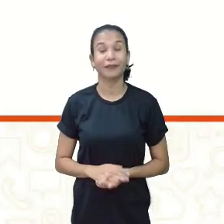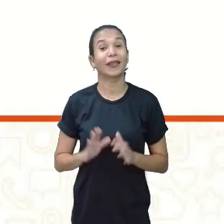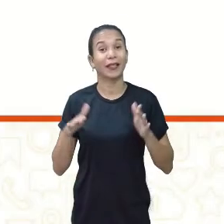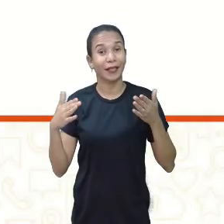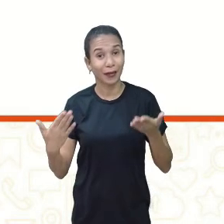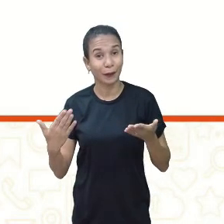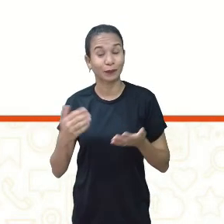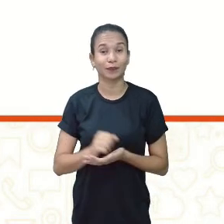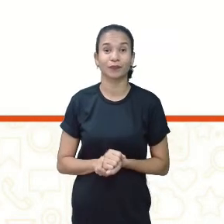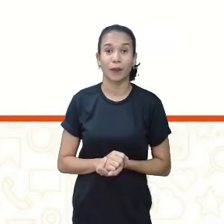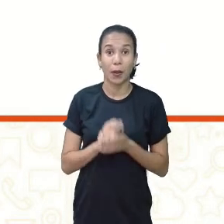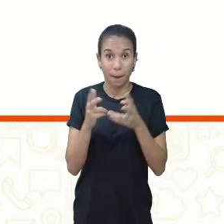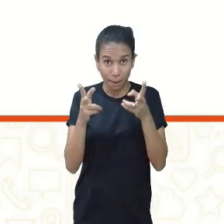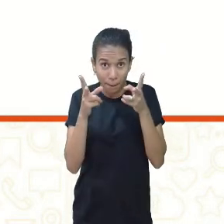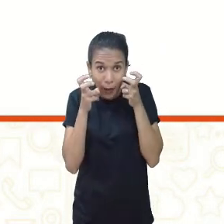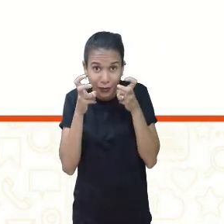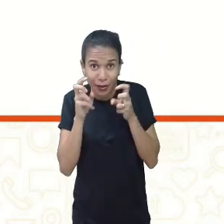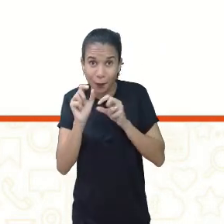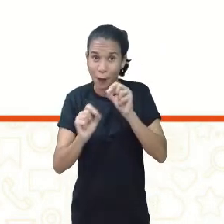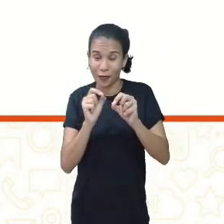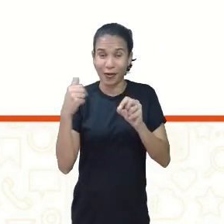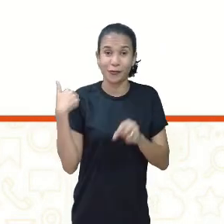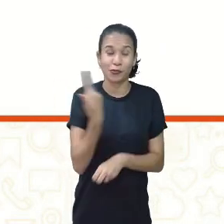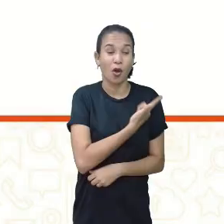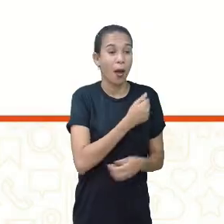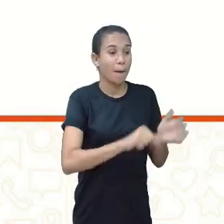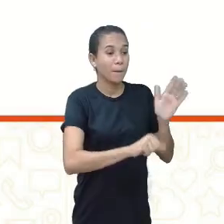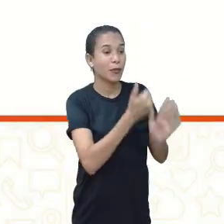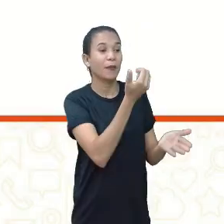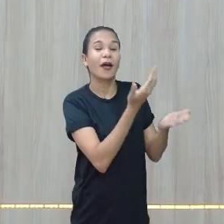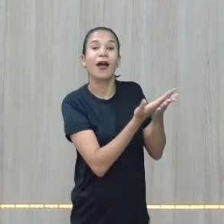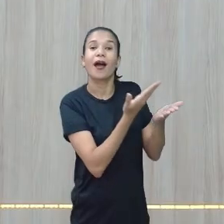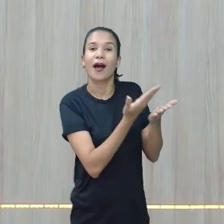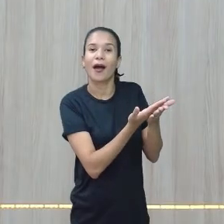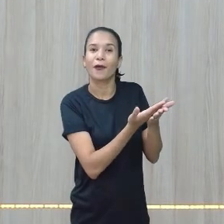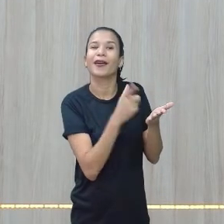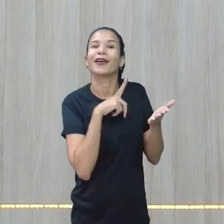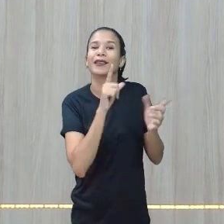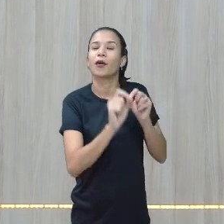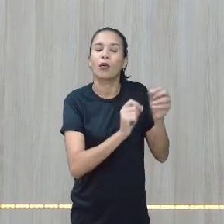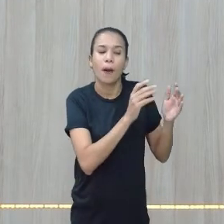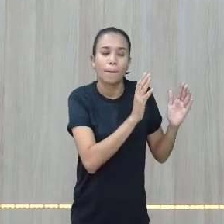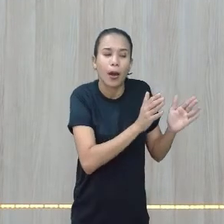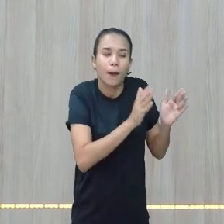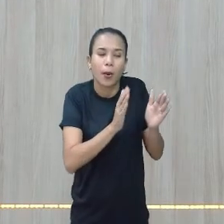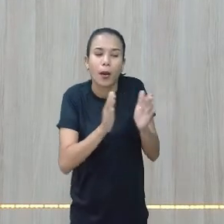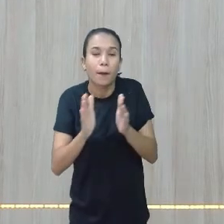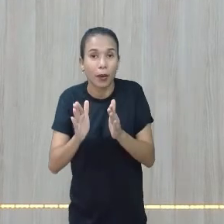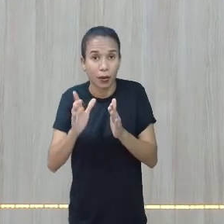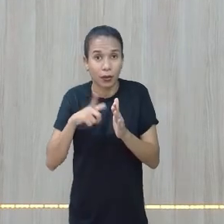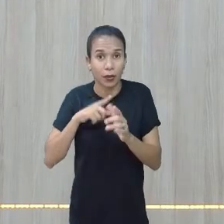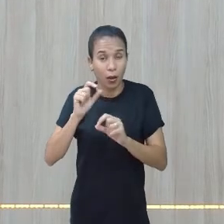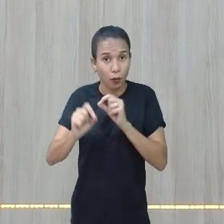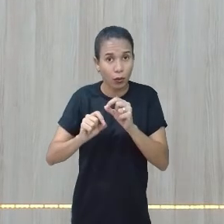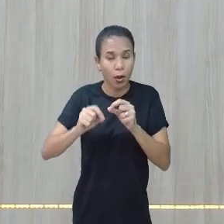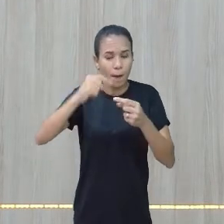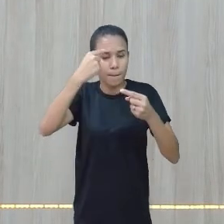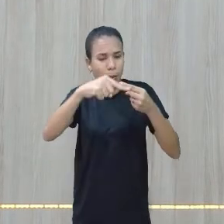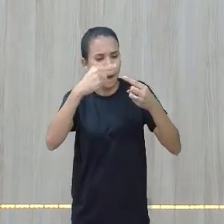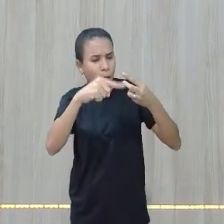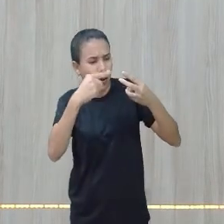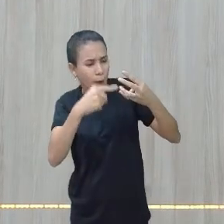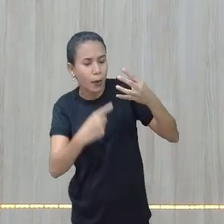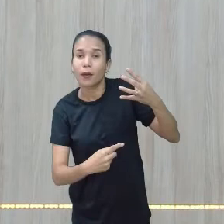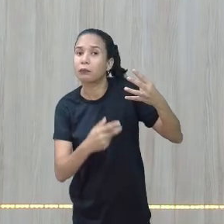Então, percebam que desde o nosso primeiro encontro, eu venho trazendo para vocês aspectos pontuados que